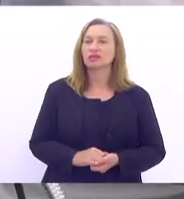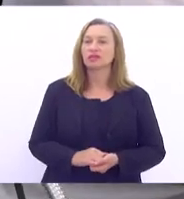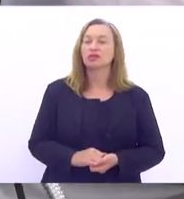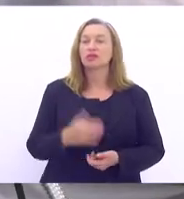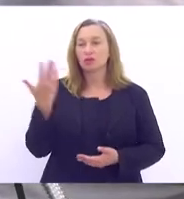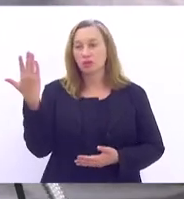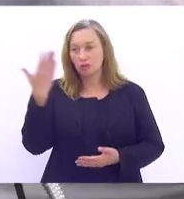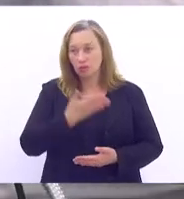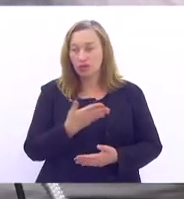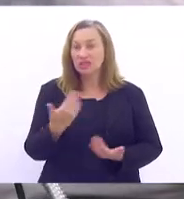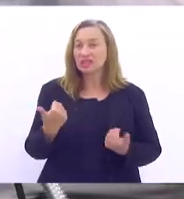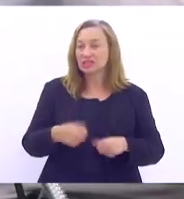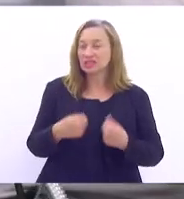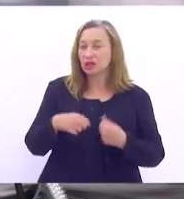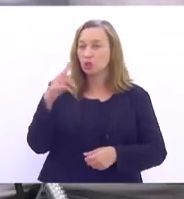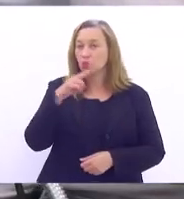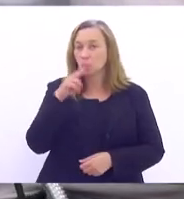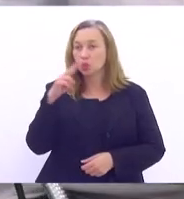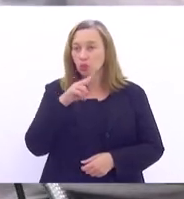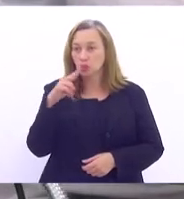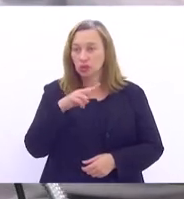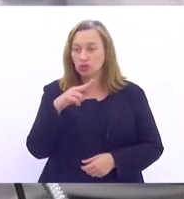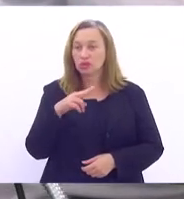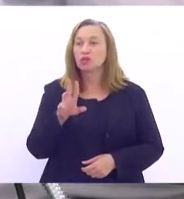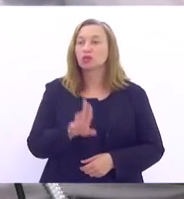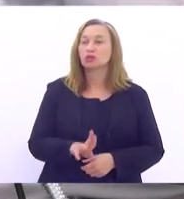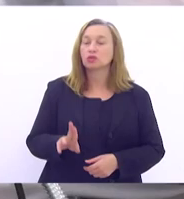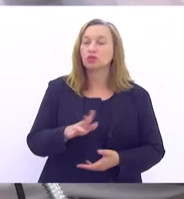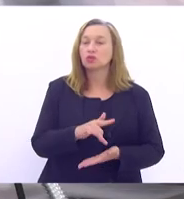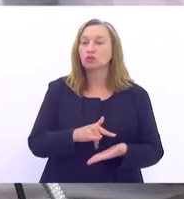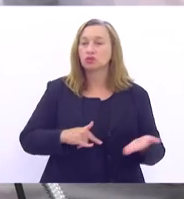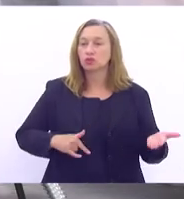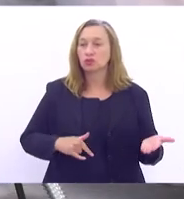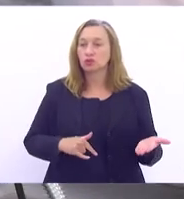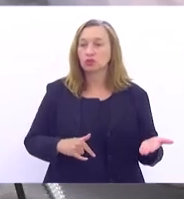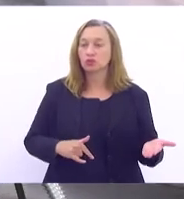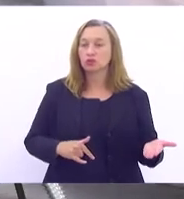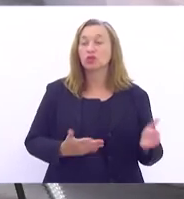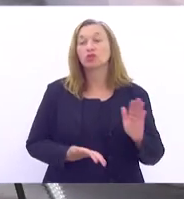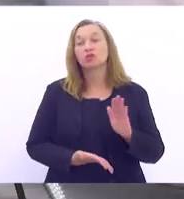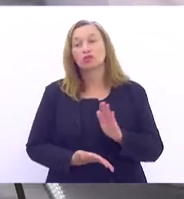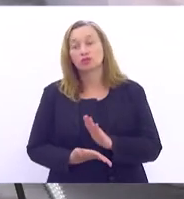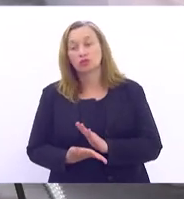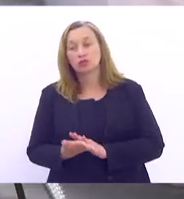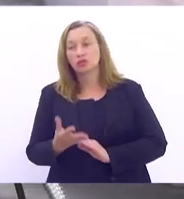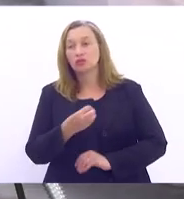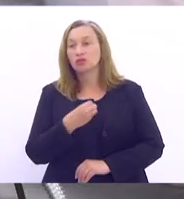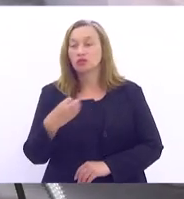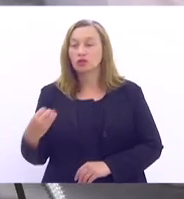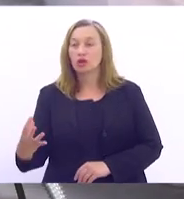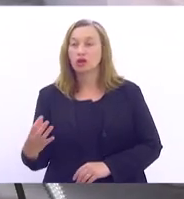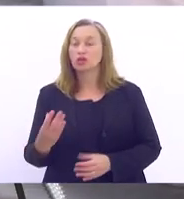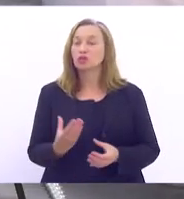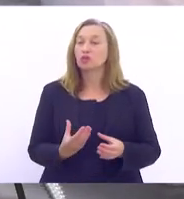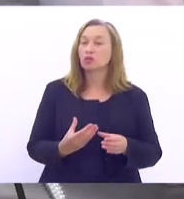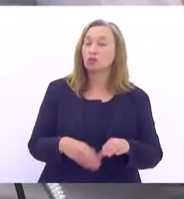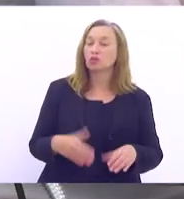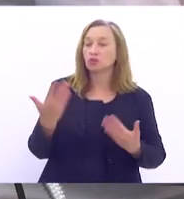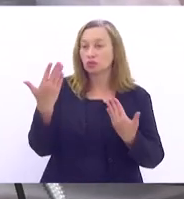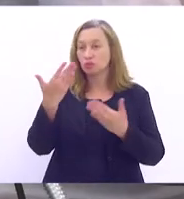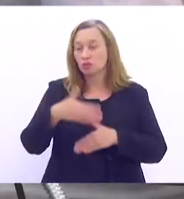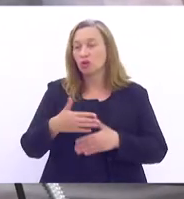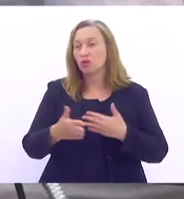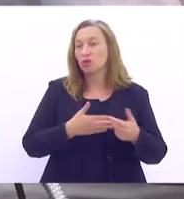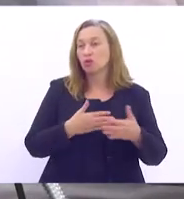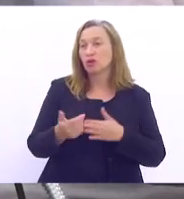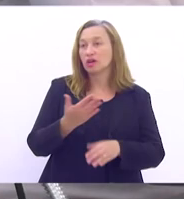comprovar a necessidade urgente de utilização do documento para viagens, provas de concursos e quaisquer atividade que não